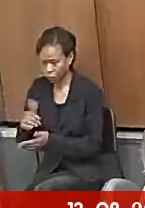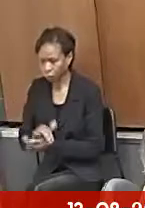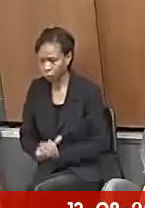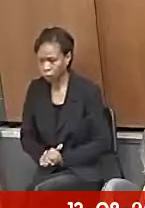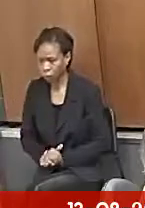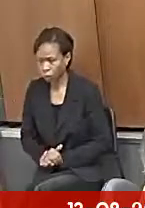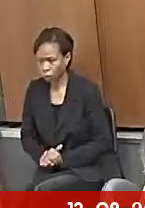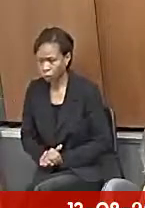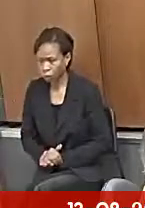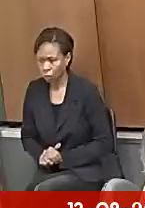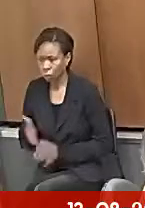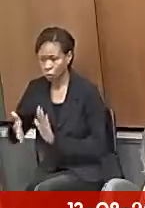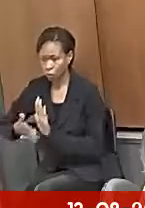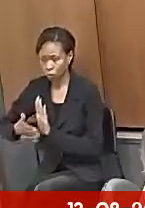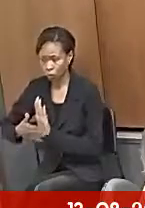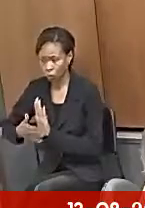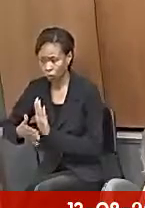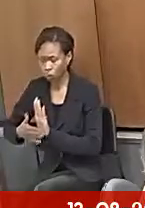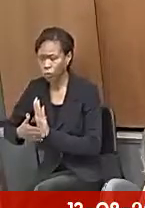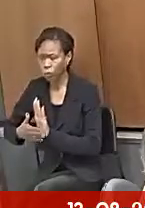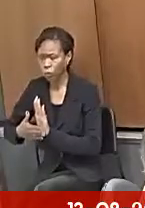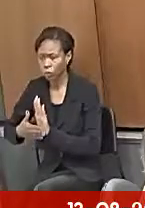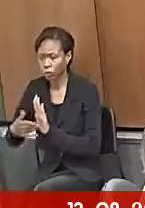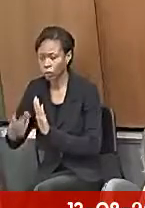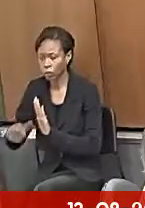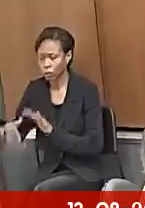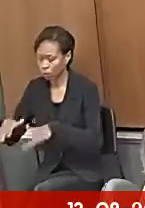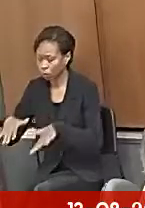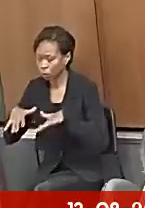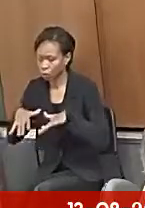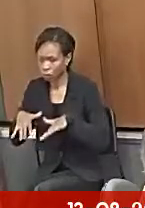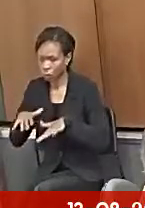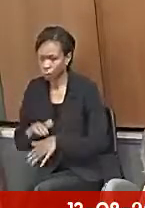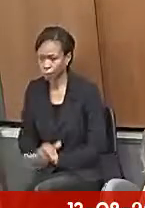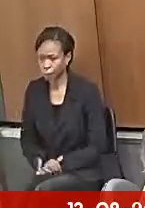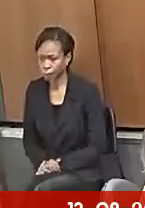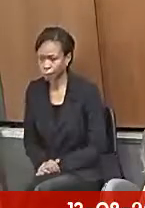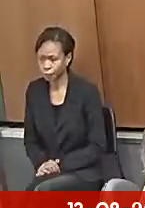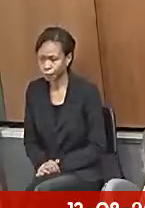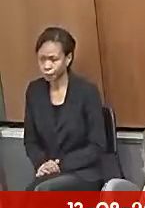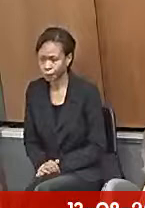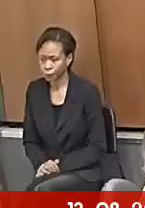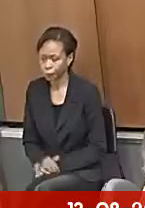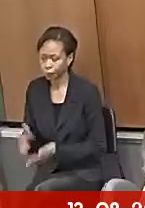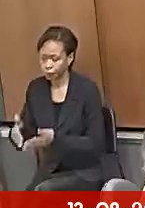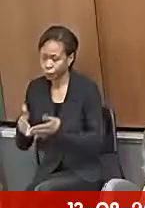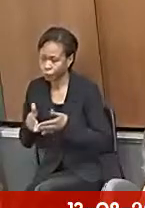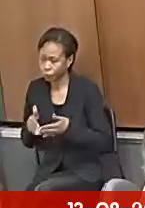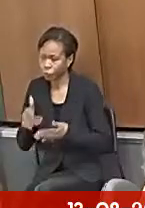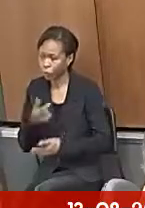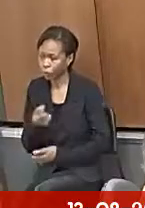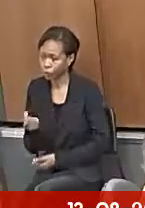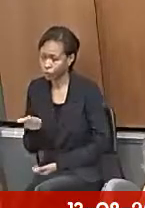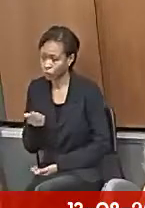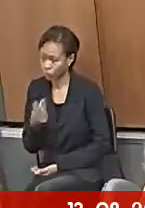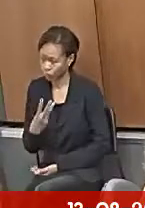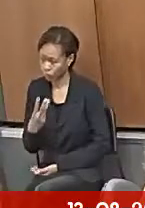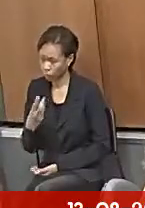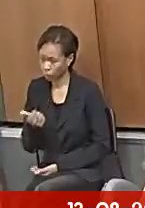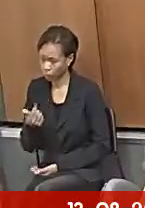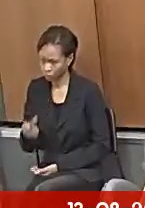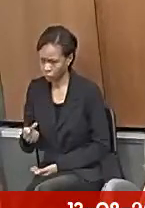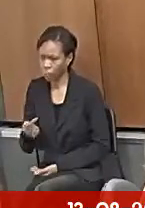votação de proposições que dispensa a apreciação do plenário requerimento 2.317 o